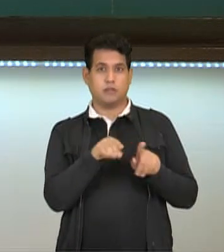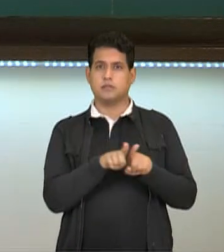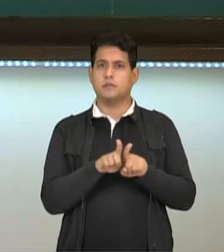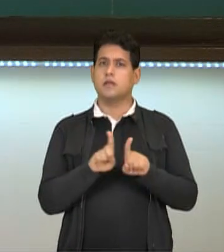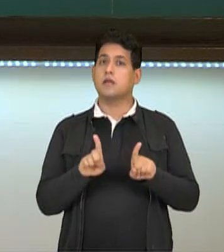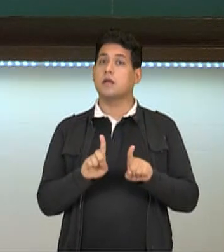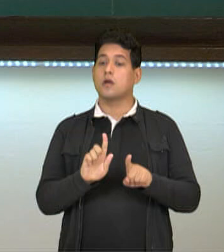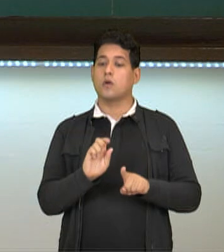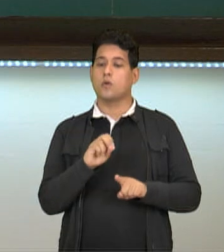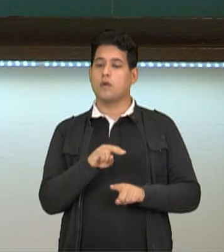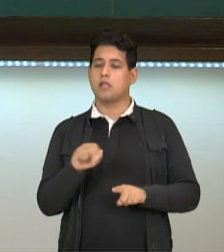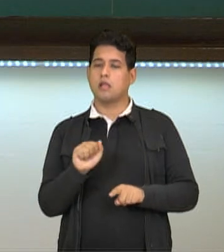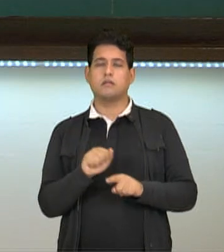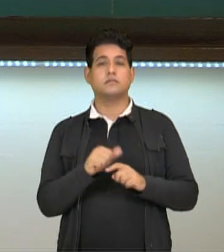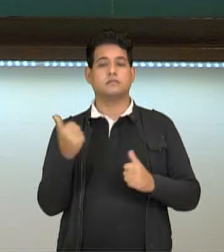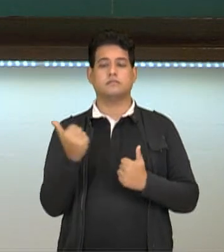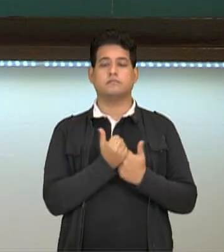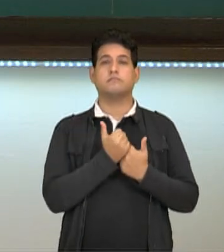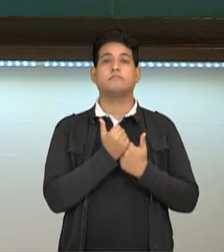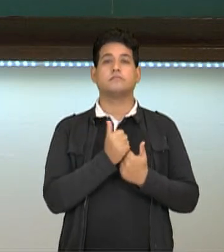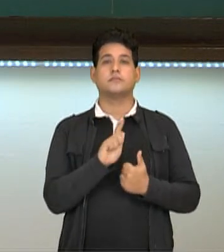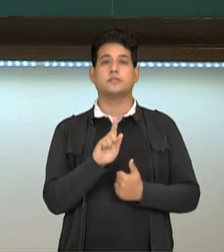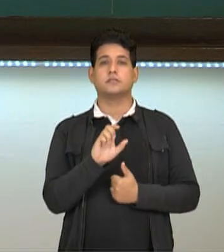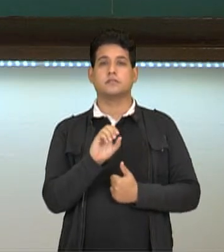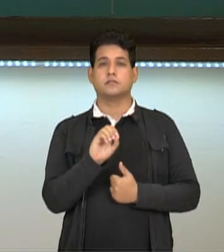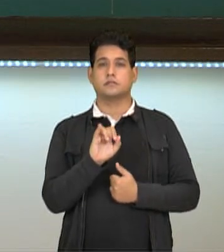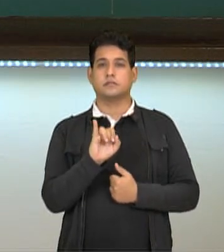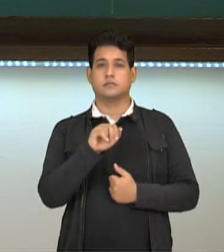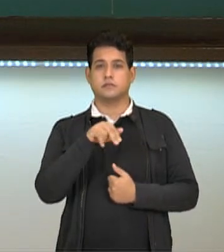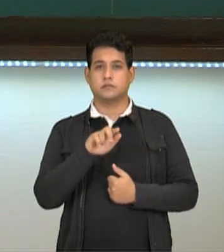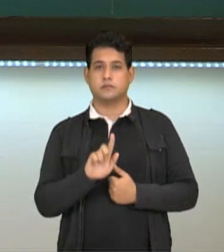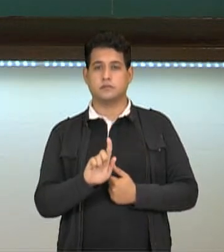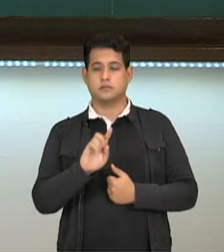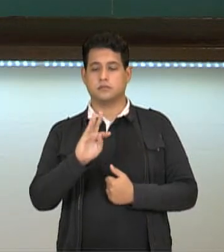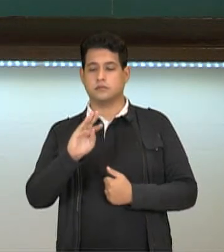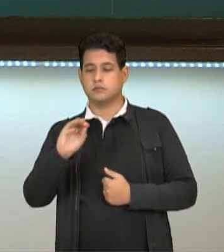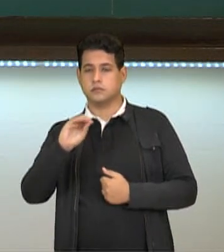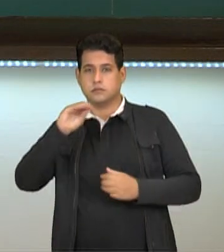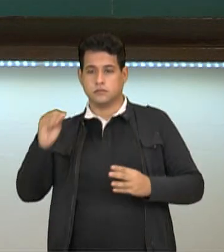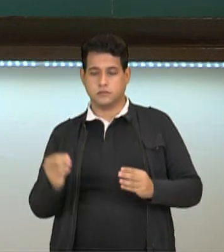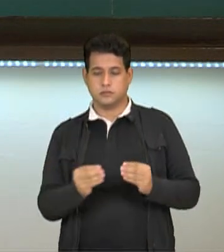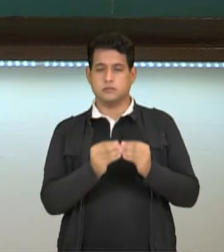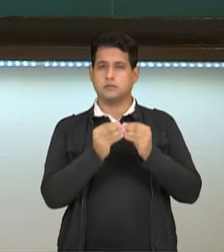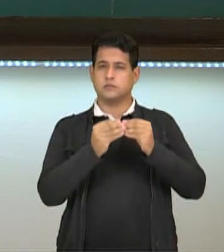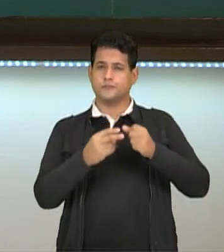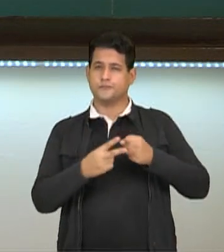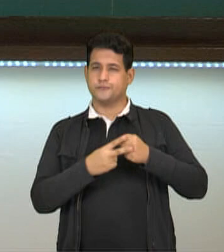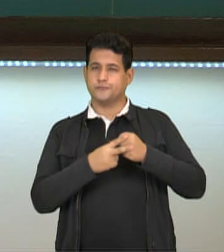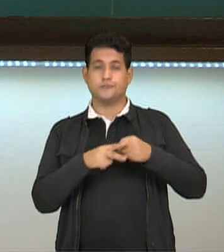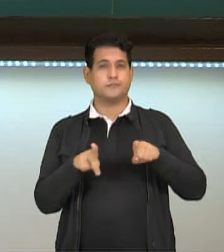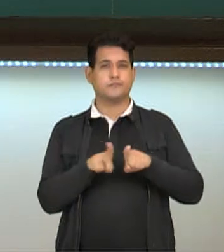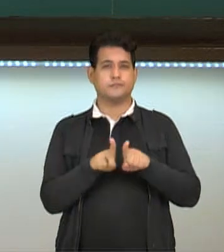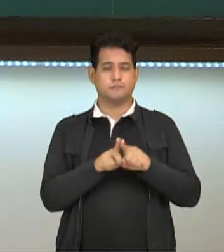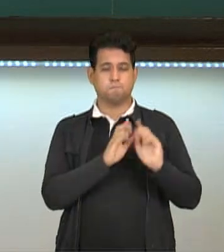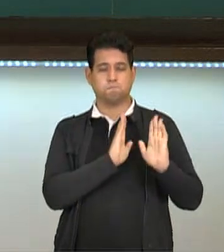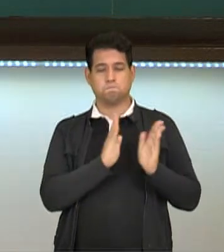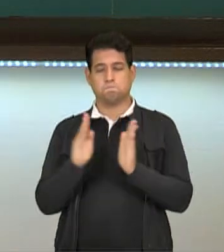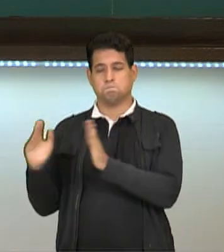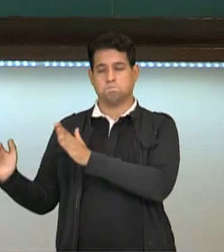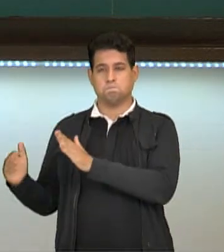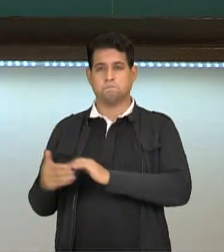no lugar do gonna, você ia substituir por going to, e assim complementar com o verbo e com sua